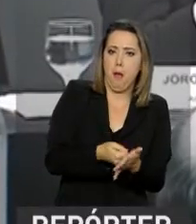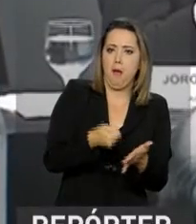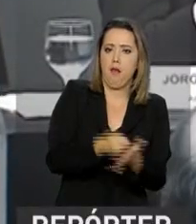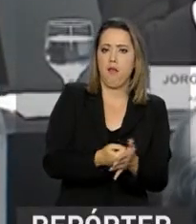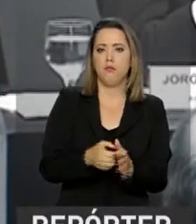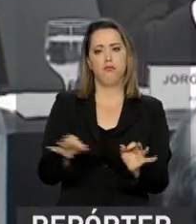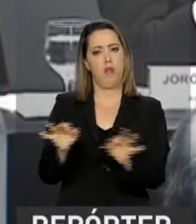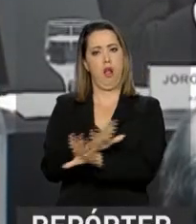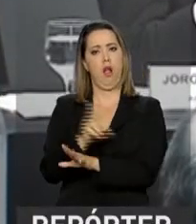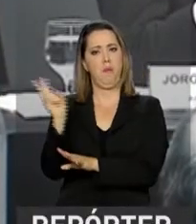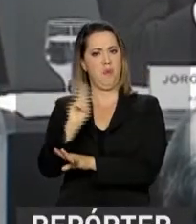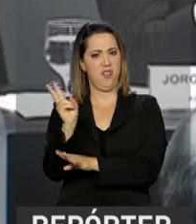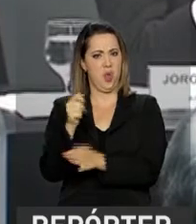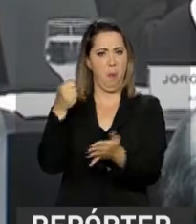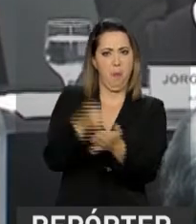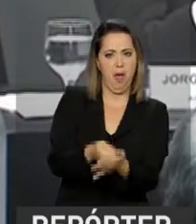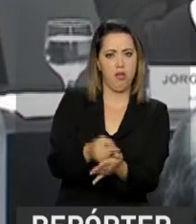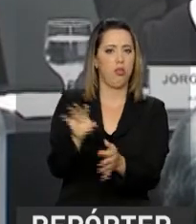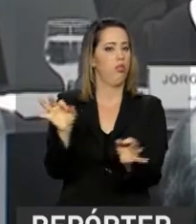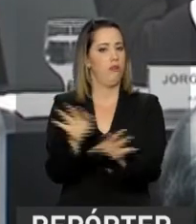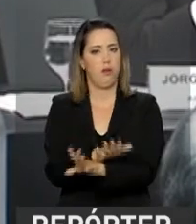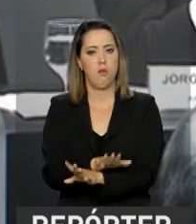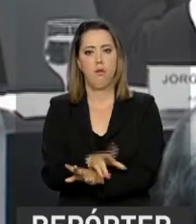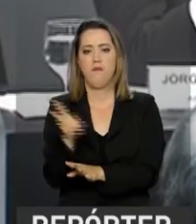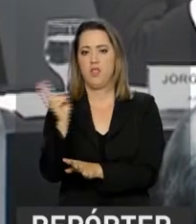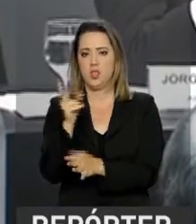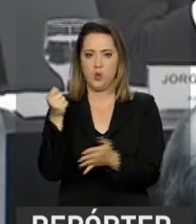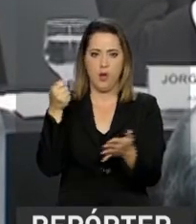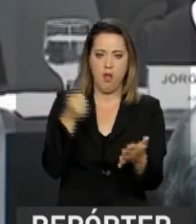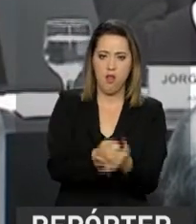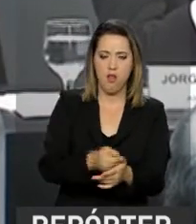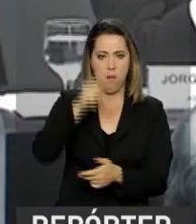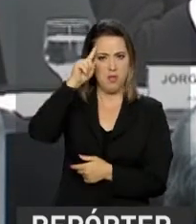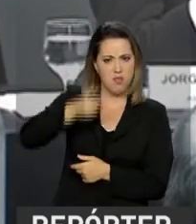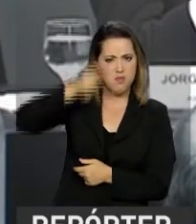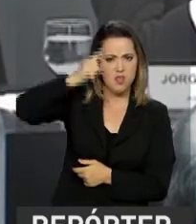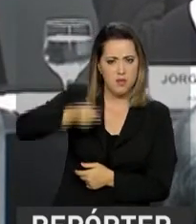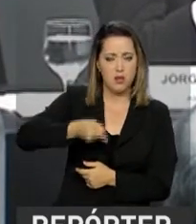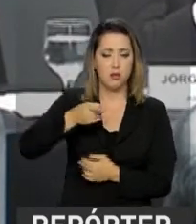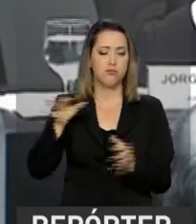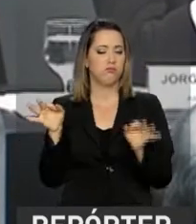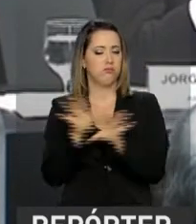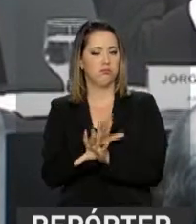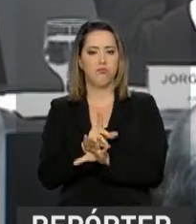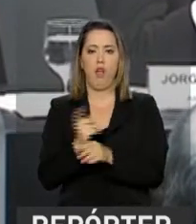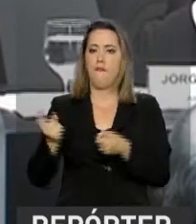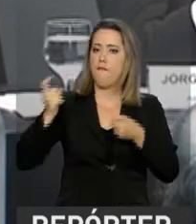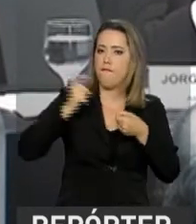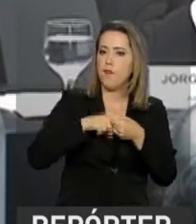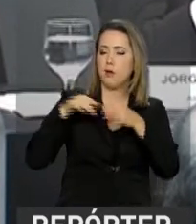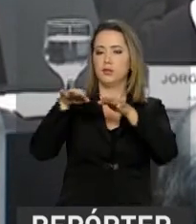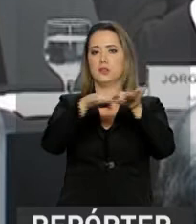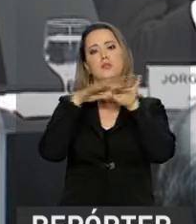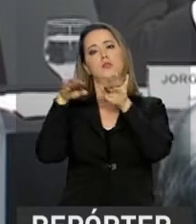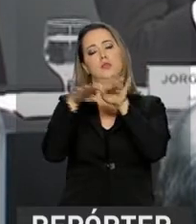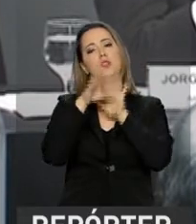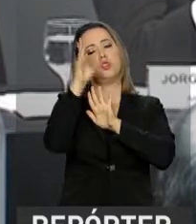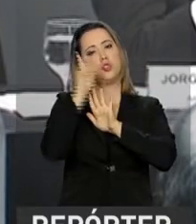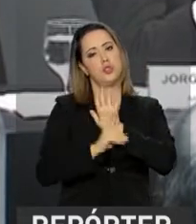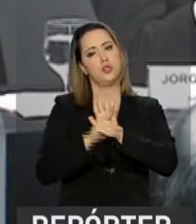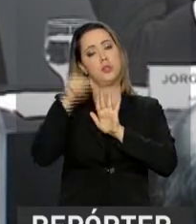da Venezuela repressora, basta da Venezuela ditatorial, restaurem a democracia e